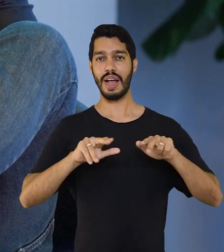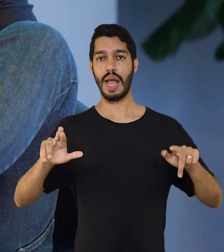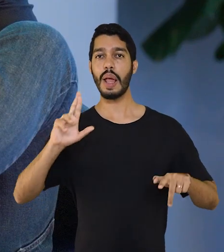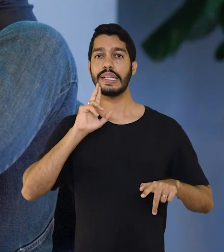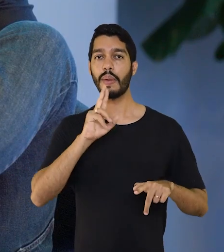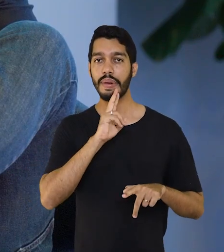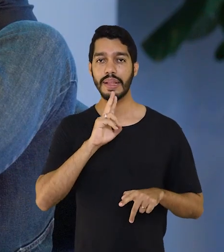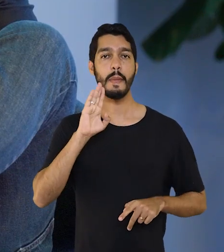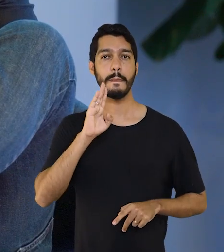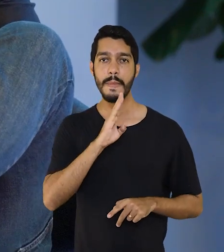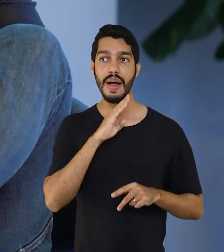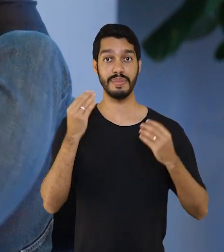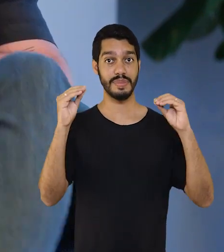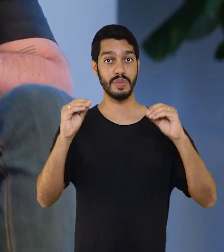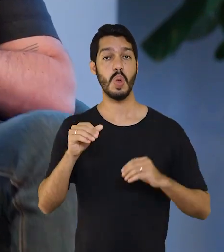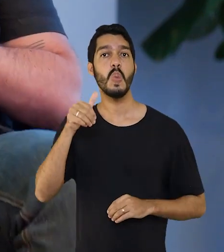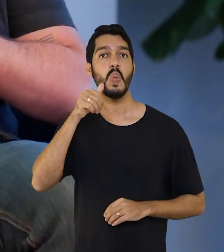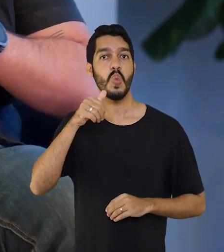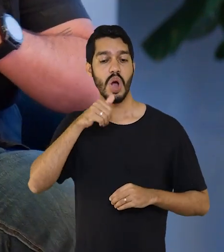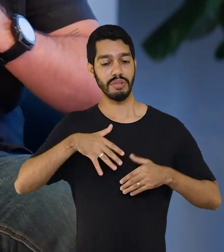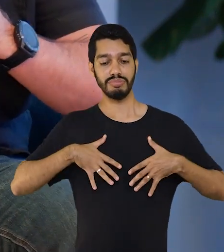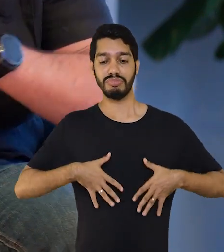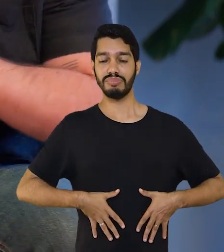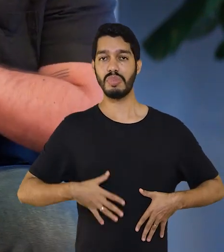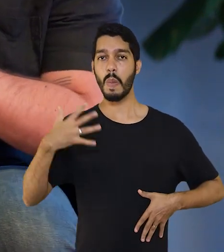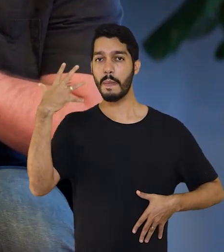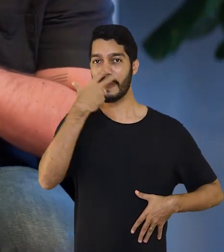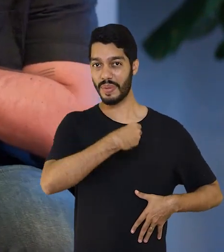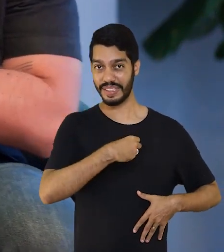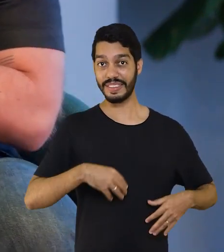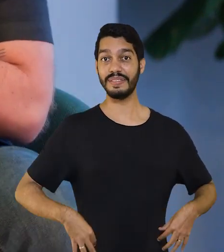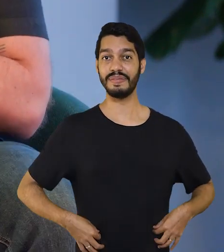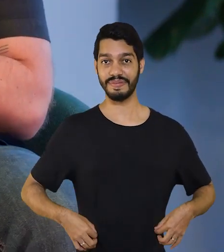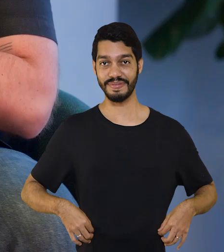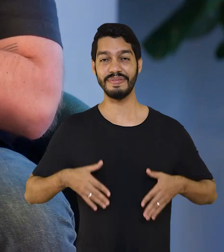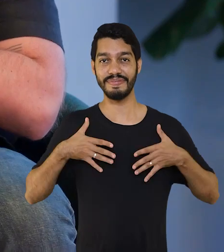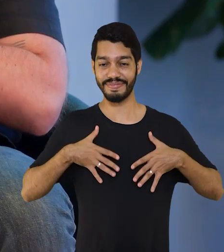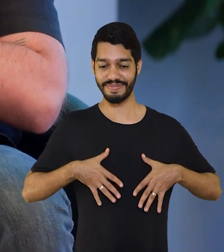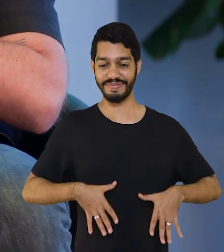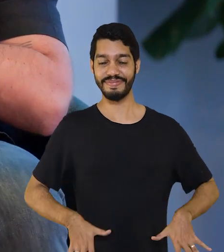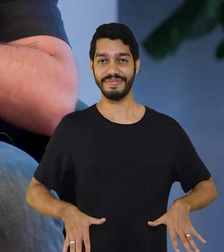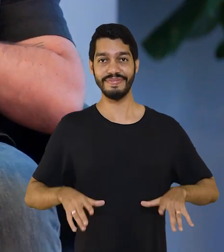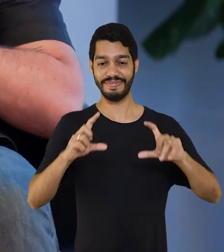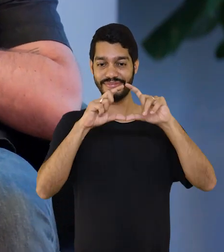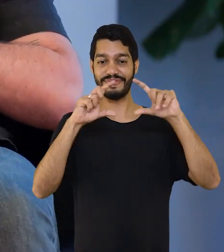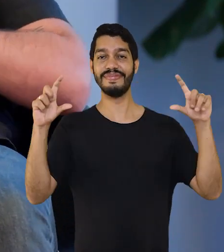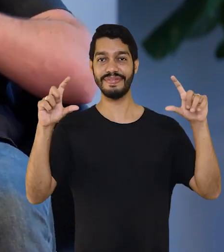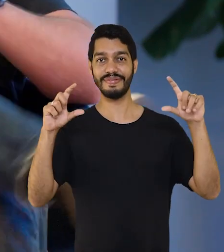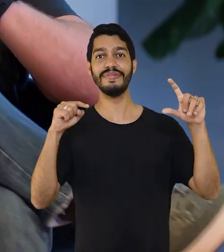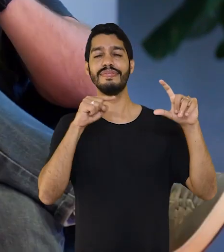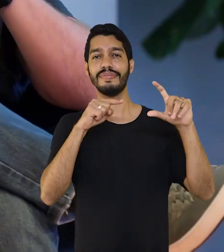vários restaurantes e bares, que era uma mulher linda, bem vestida, e o título do cartaz era The Housewife.